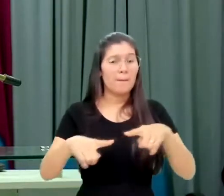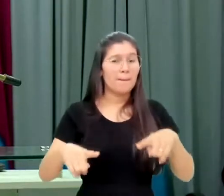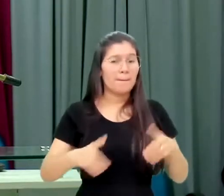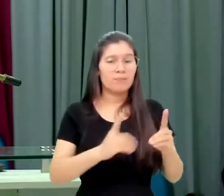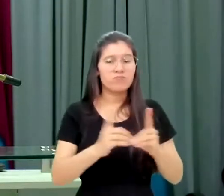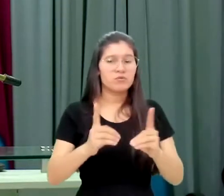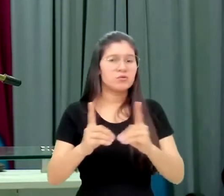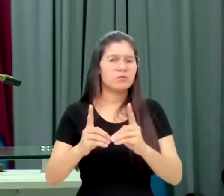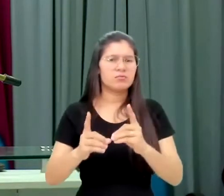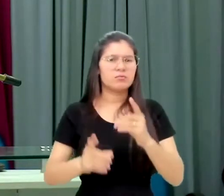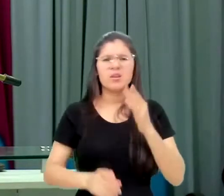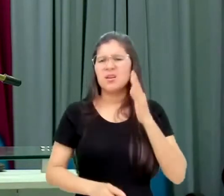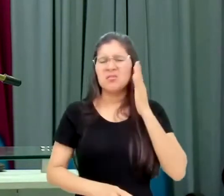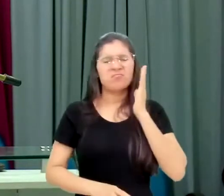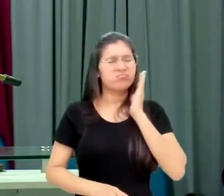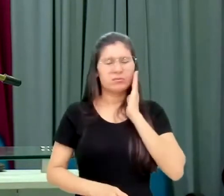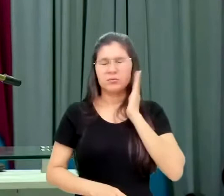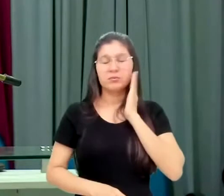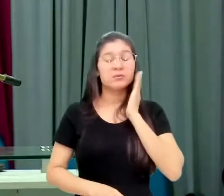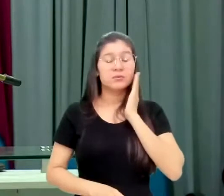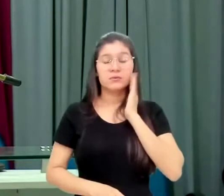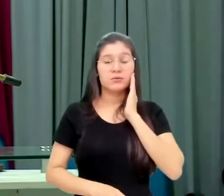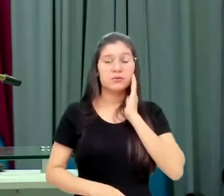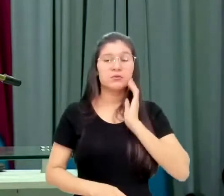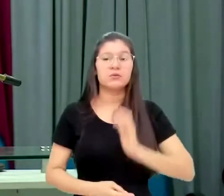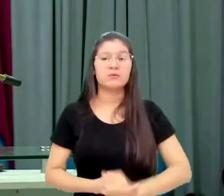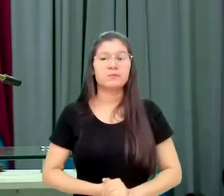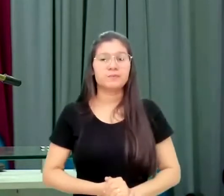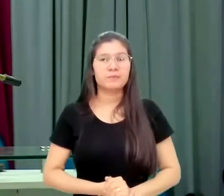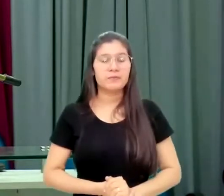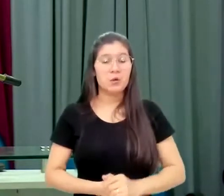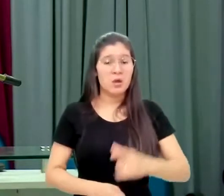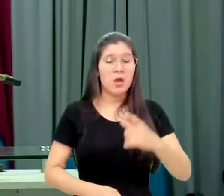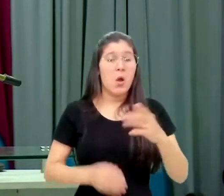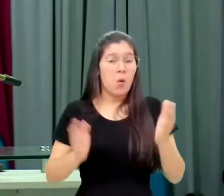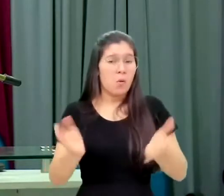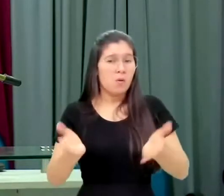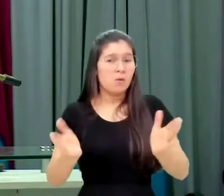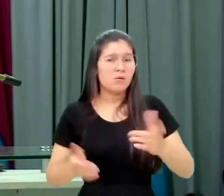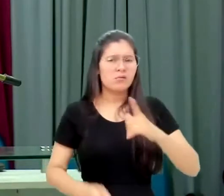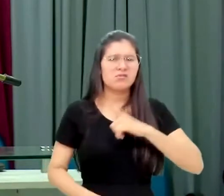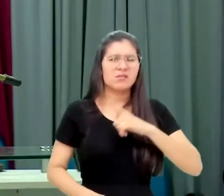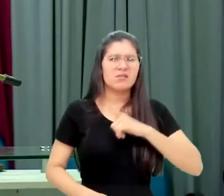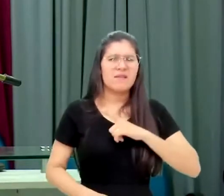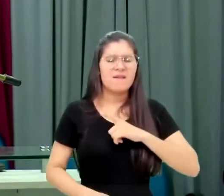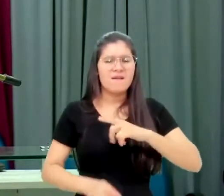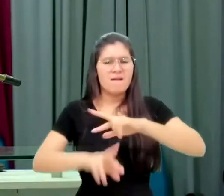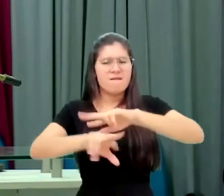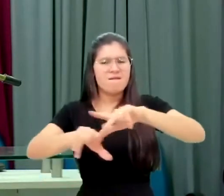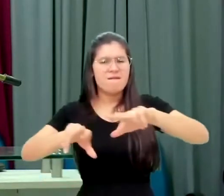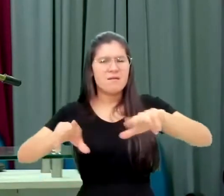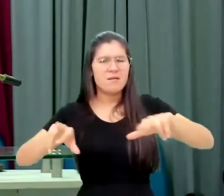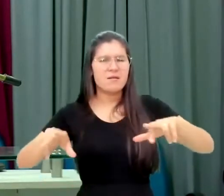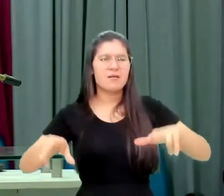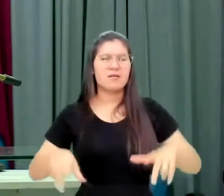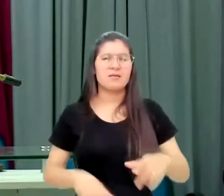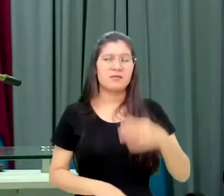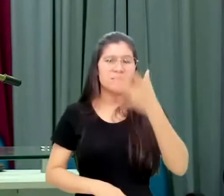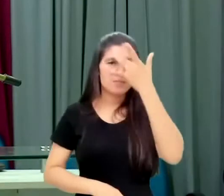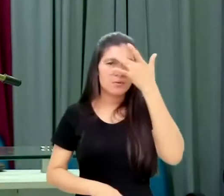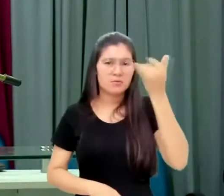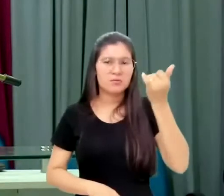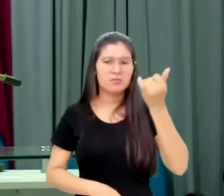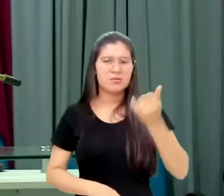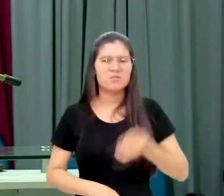estão vivendo hoje, irmãos, assim, sem ter conhecimento, sem ter entendimento. Aí nós lemos